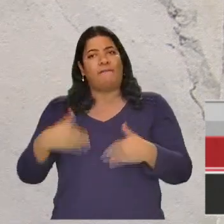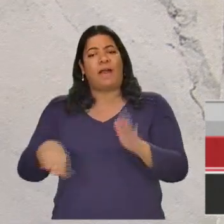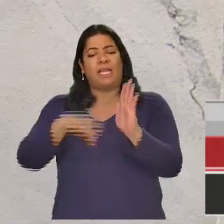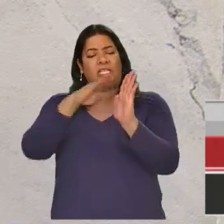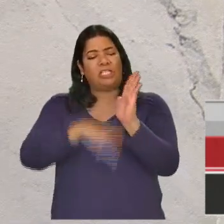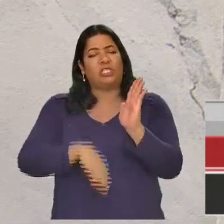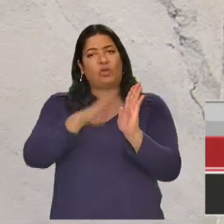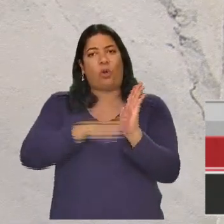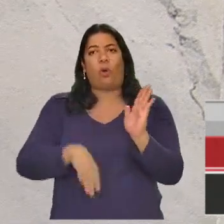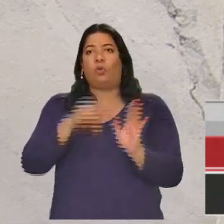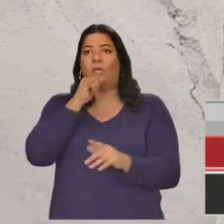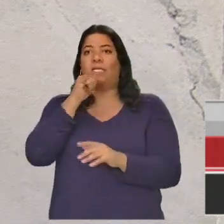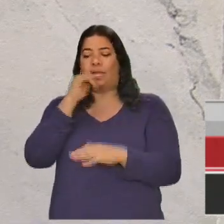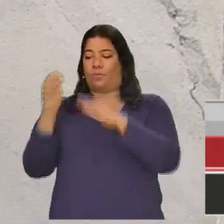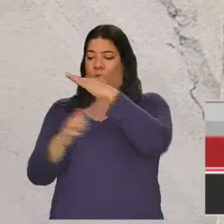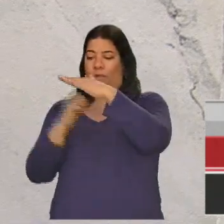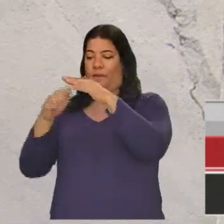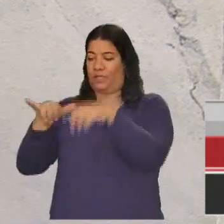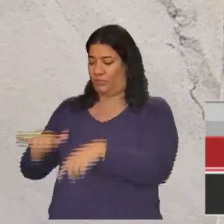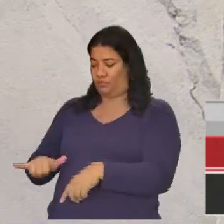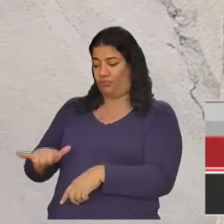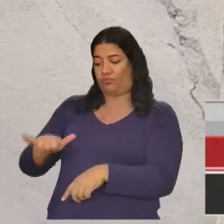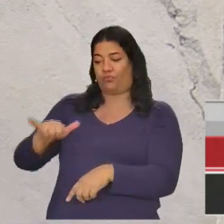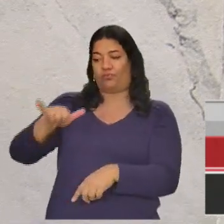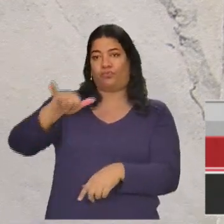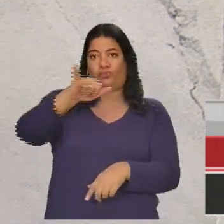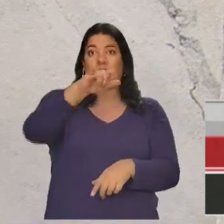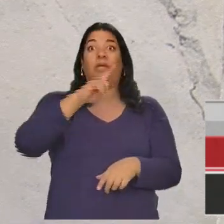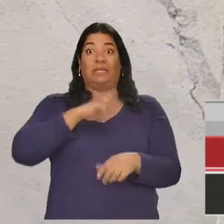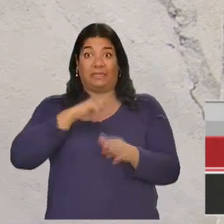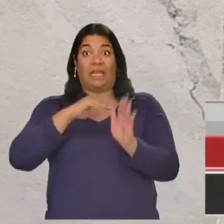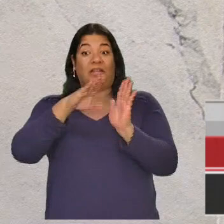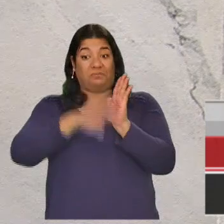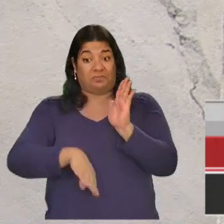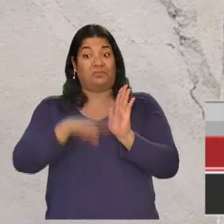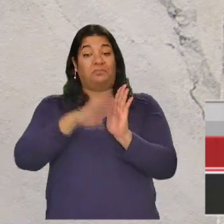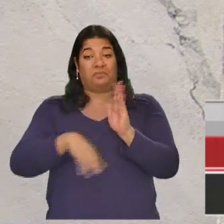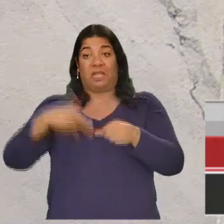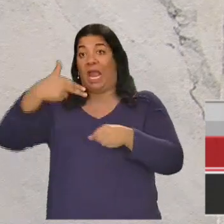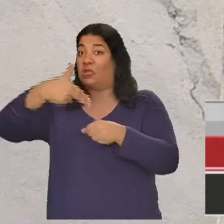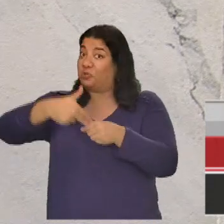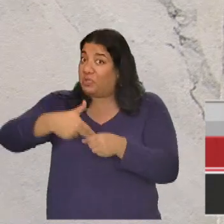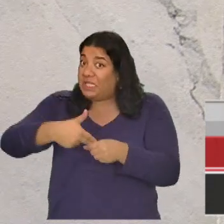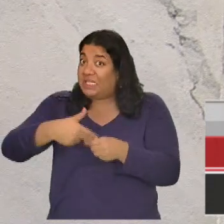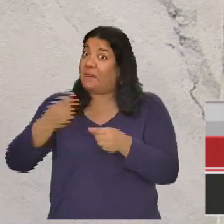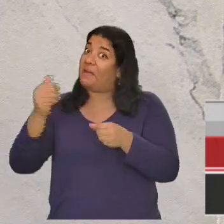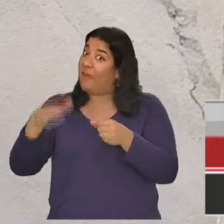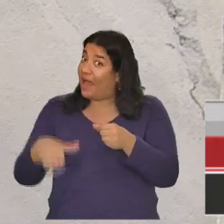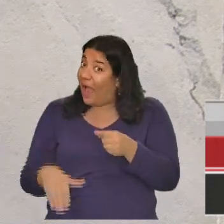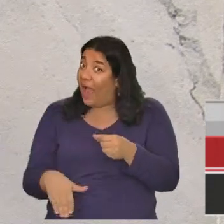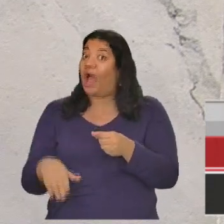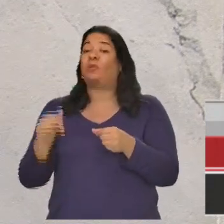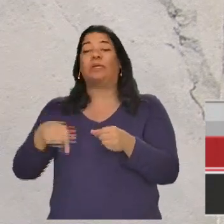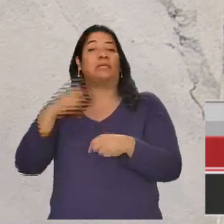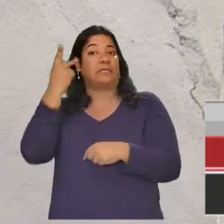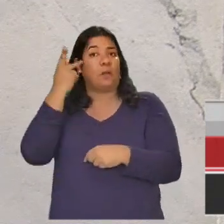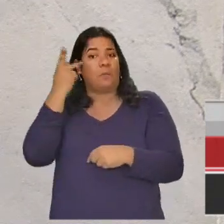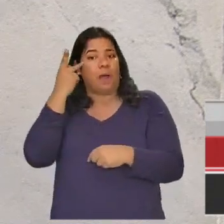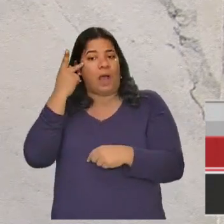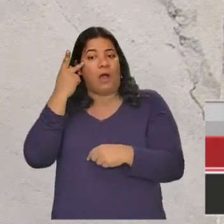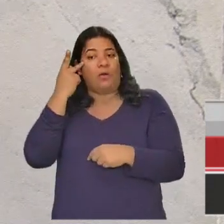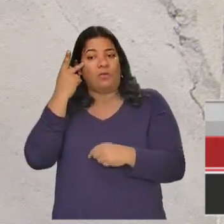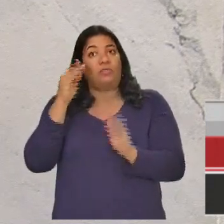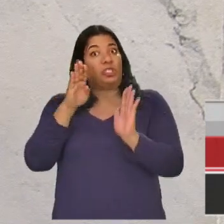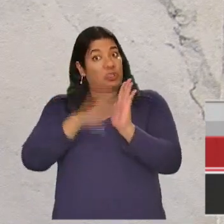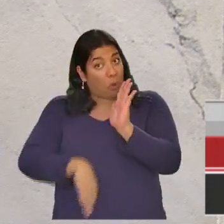empresas aéreas do icms do querosene na gasolina o combustível aqui em são paulo há desconto